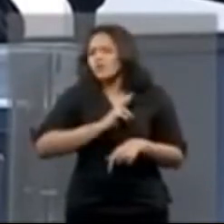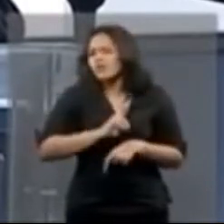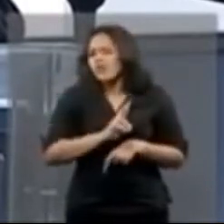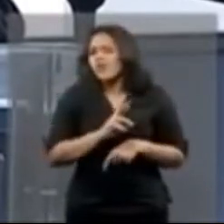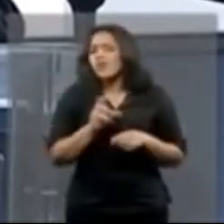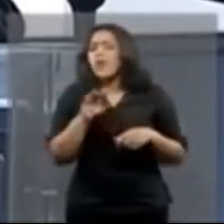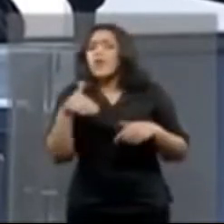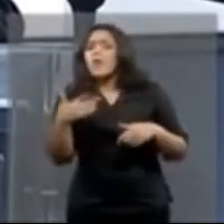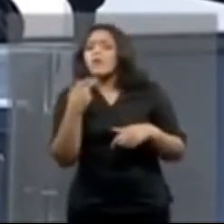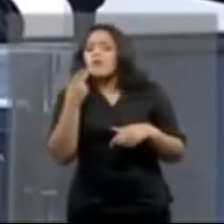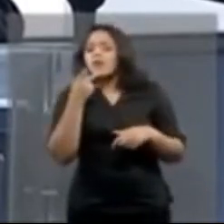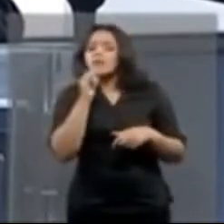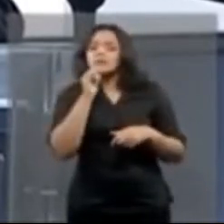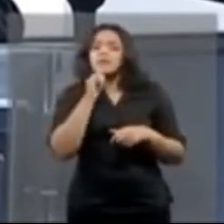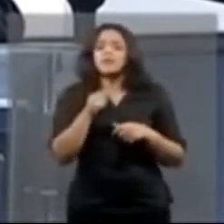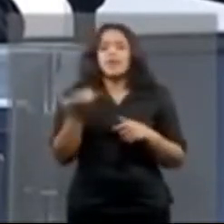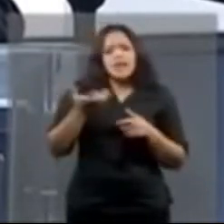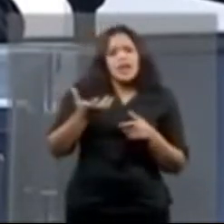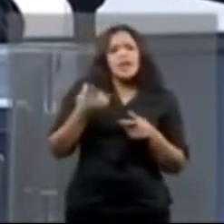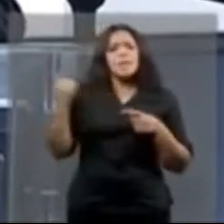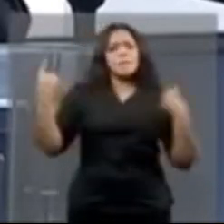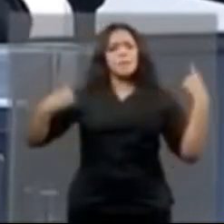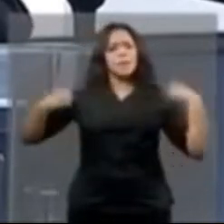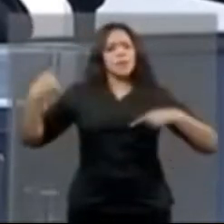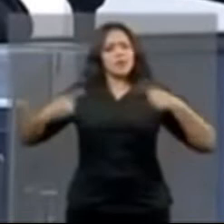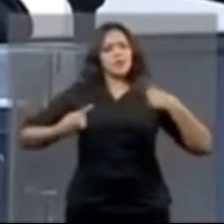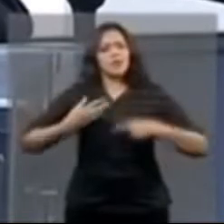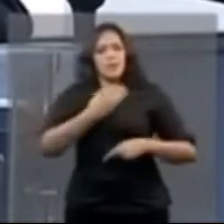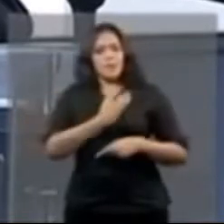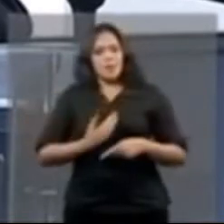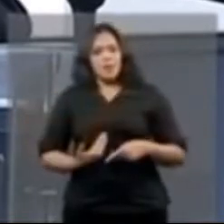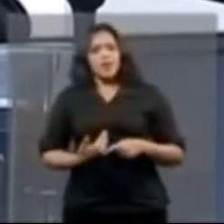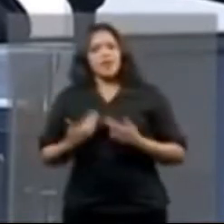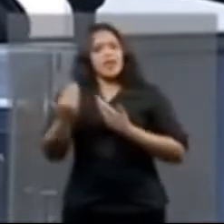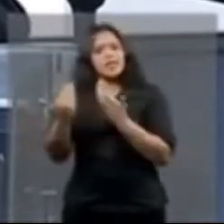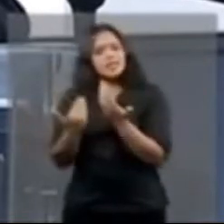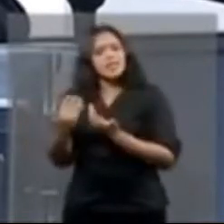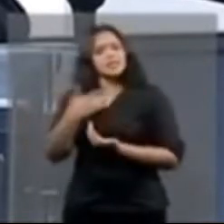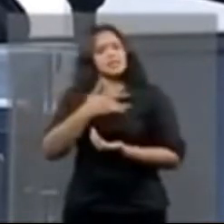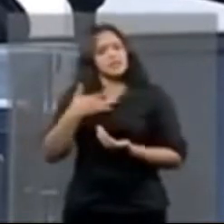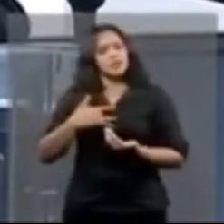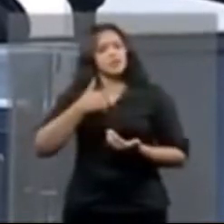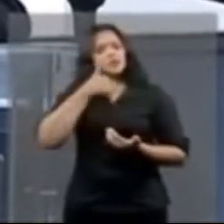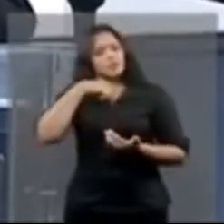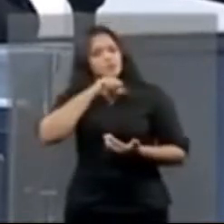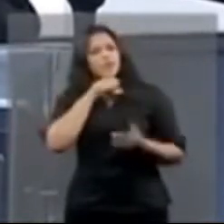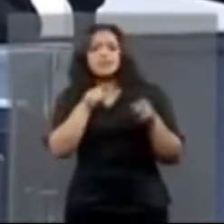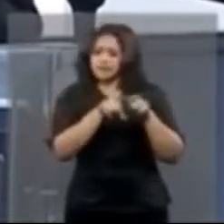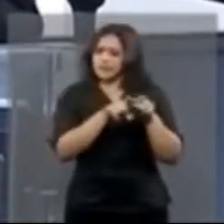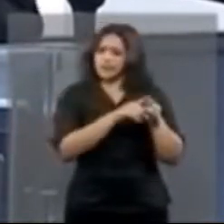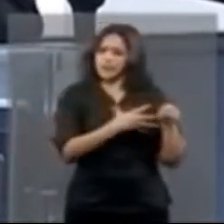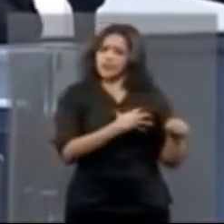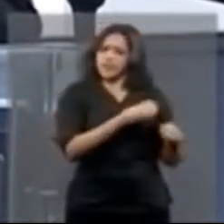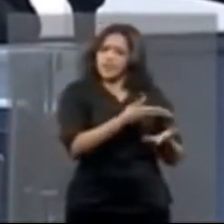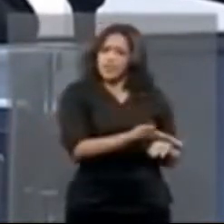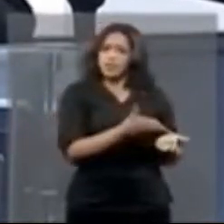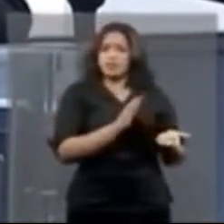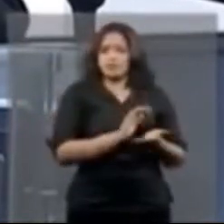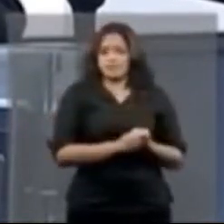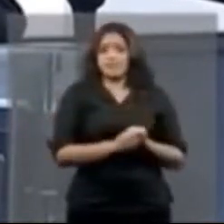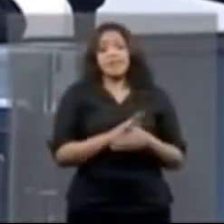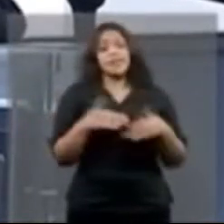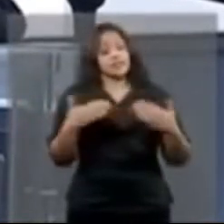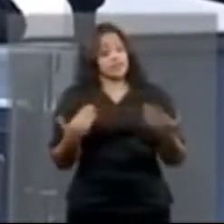dizer que queremos políticas públicas que atendam à saúde das mães e dos filhos? Por isso, a